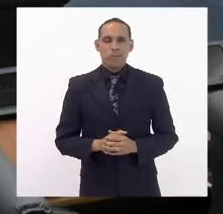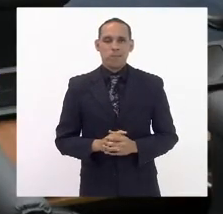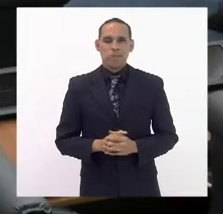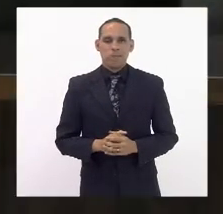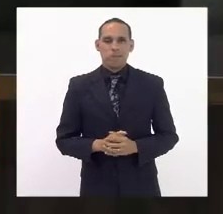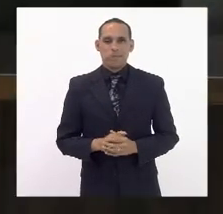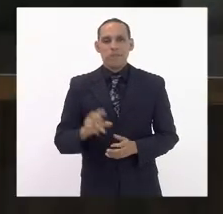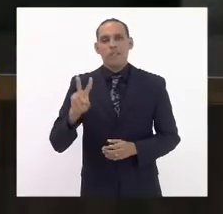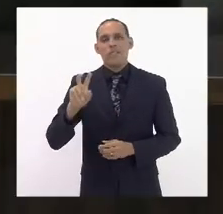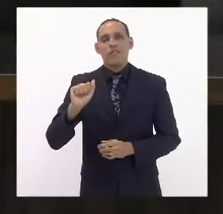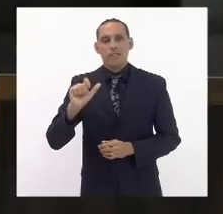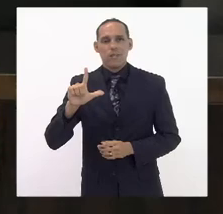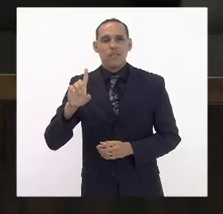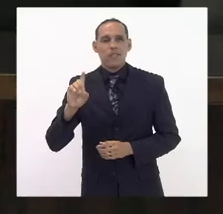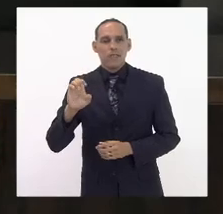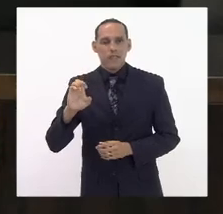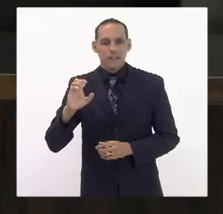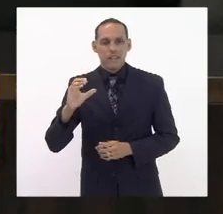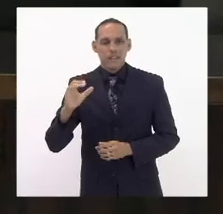Valdeci,